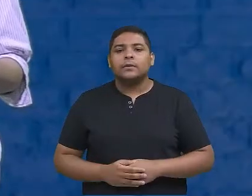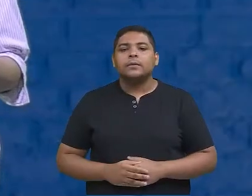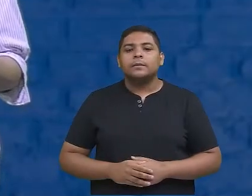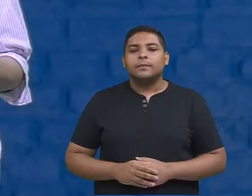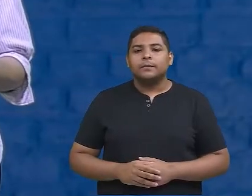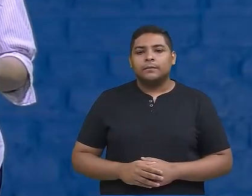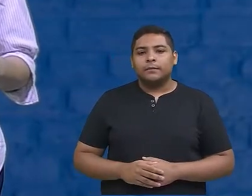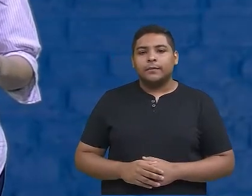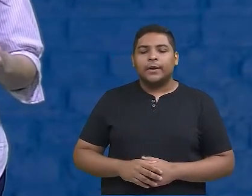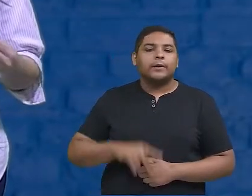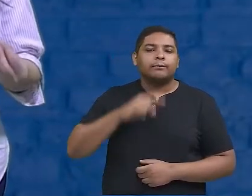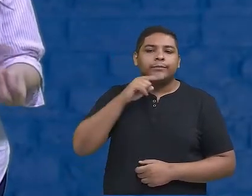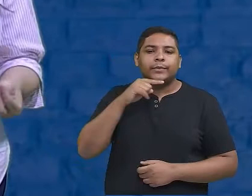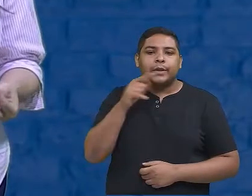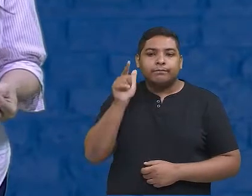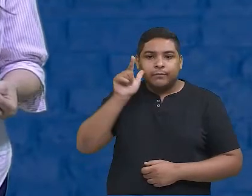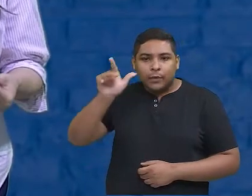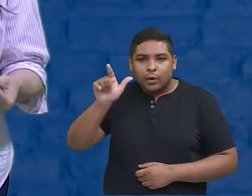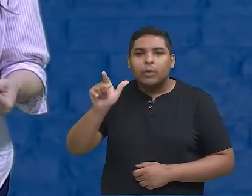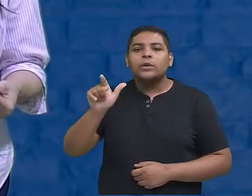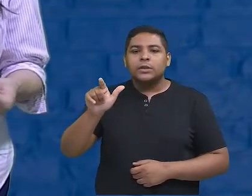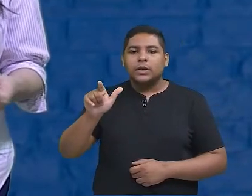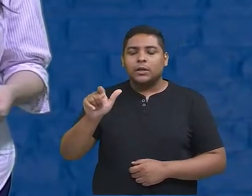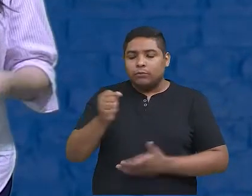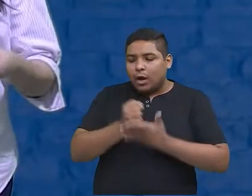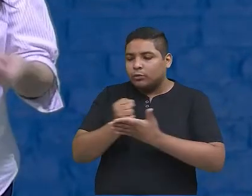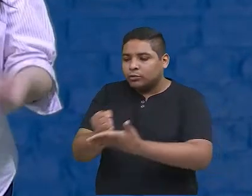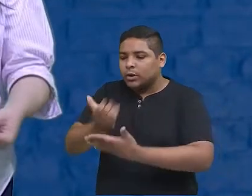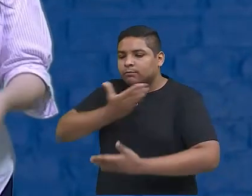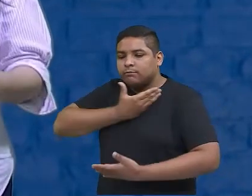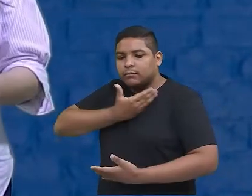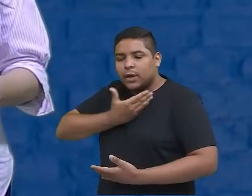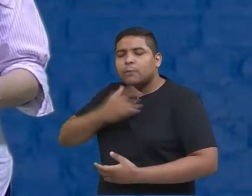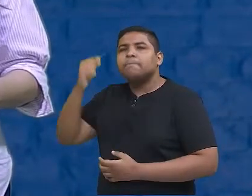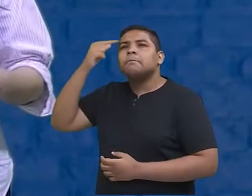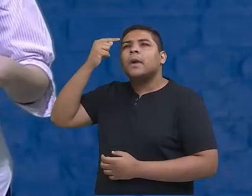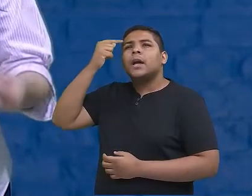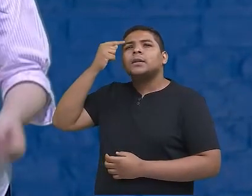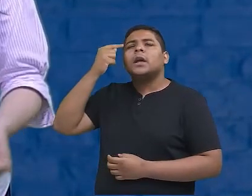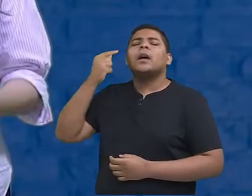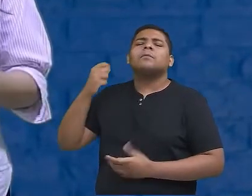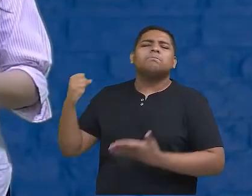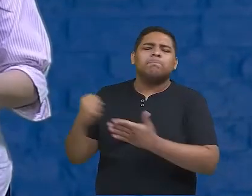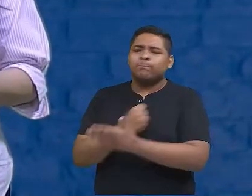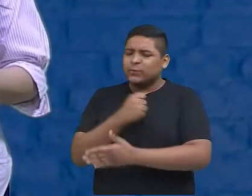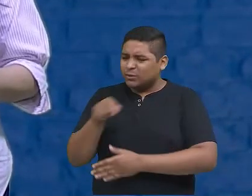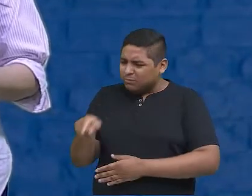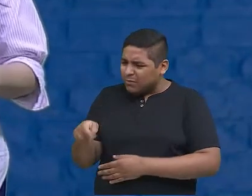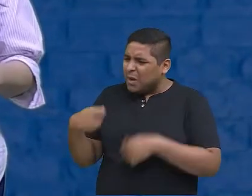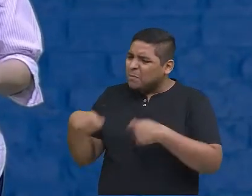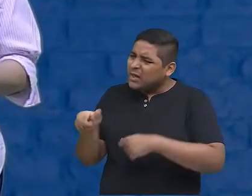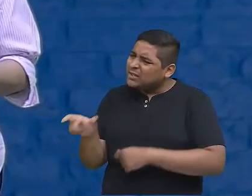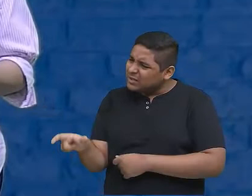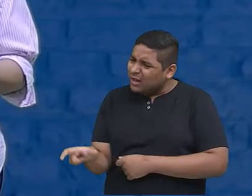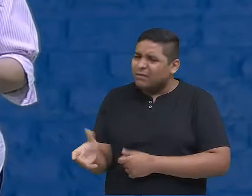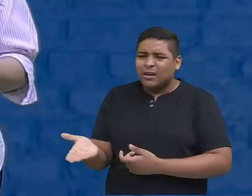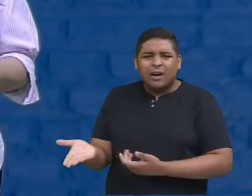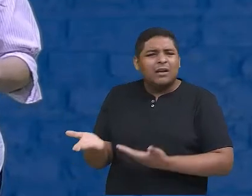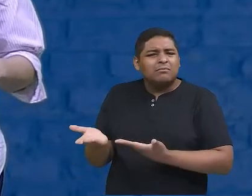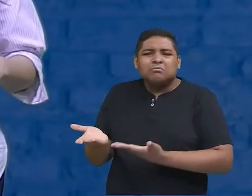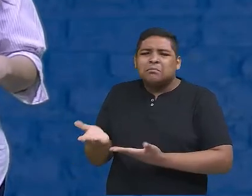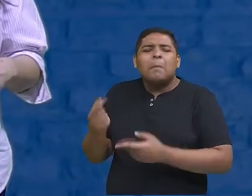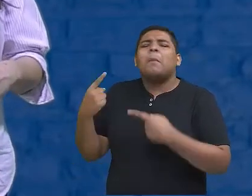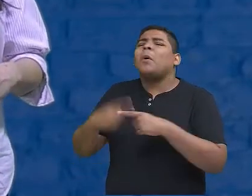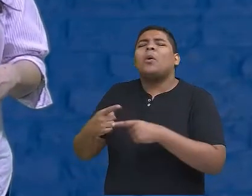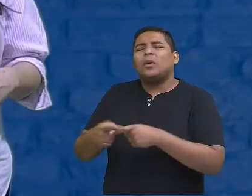conseguindo defender um colega, tem que pensar, poxa, mas realmente precisava dessa conduta com meu colega?